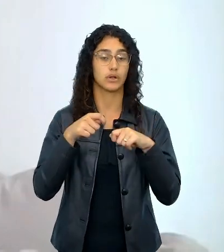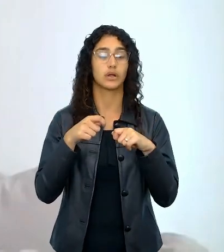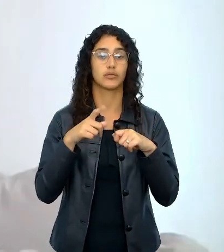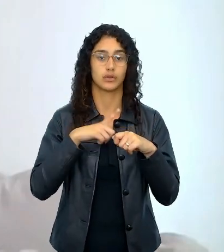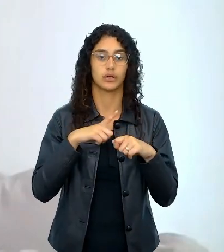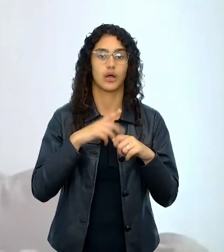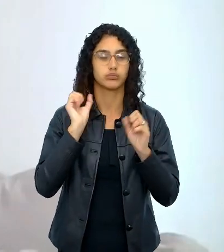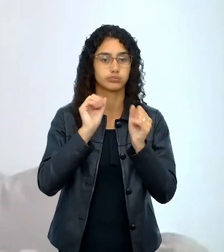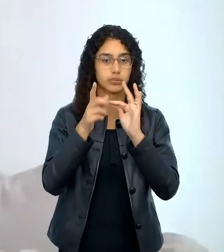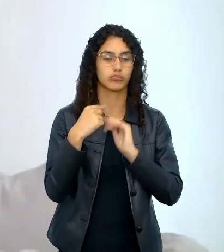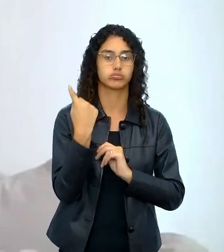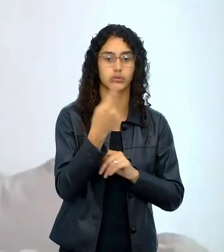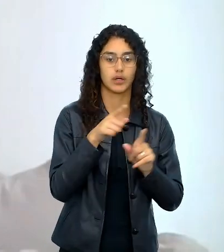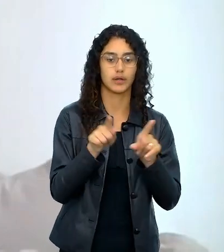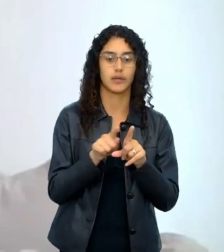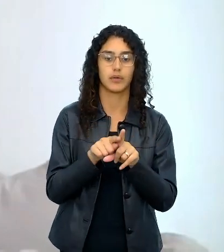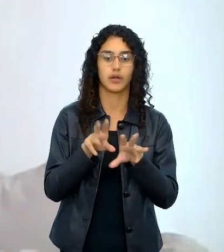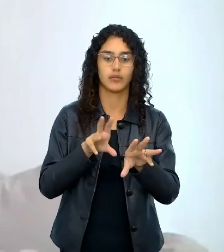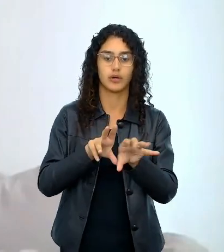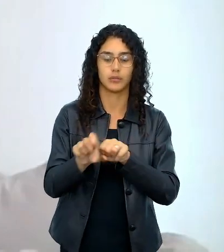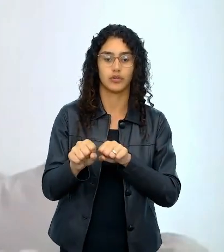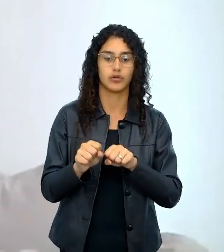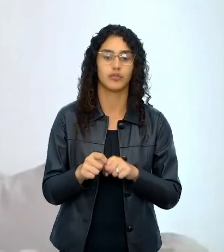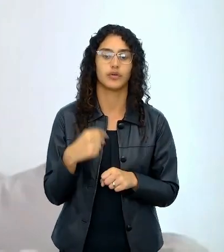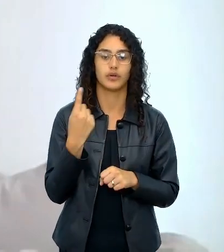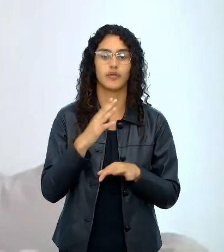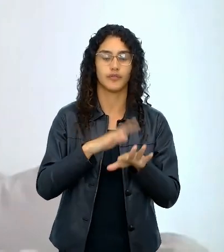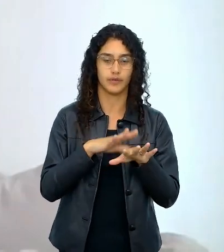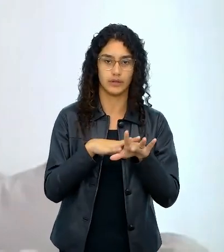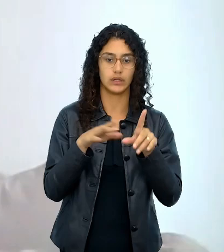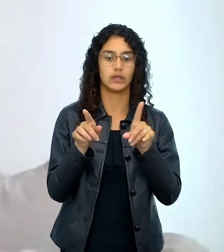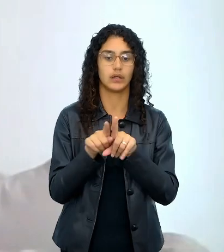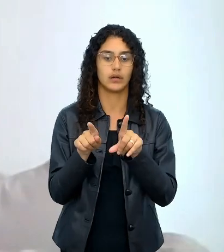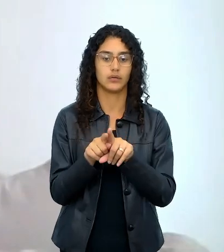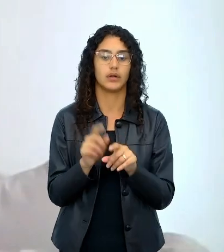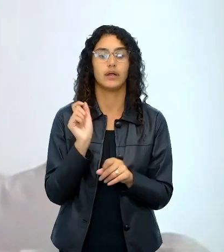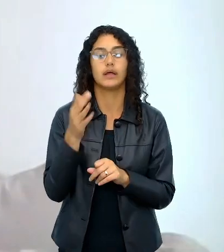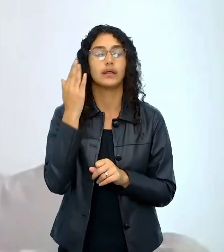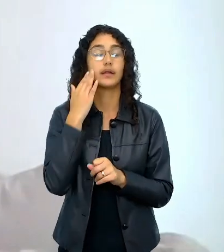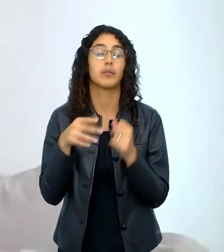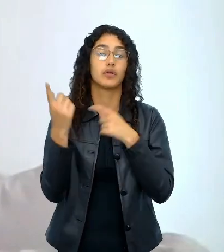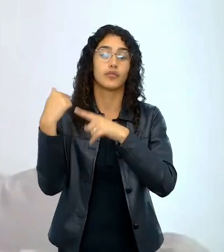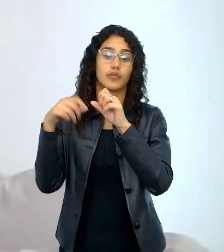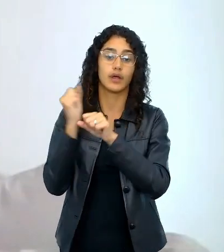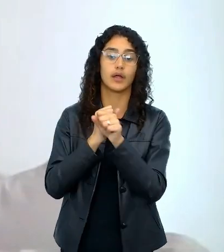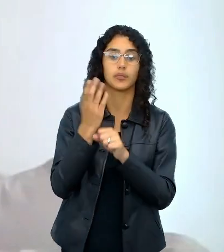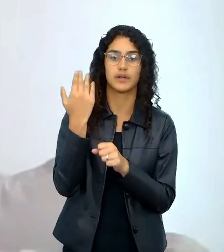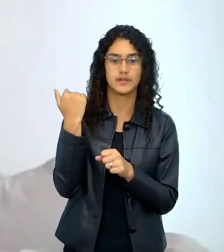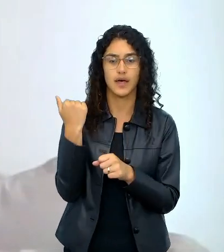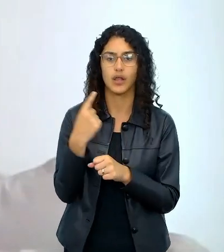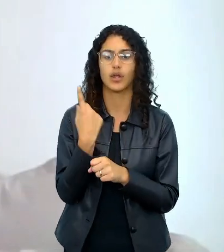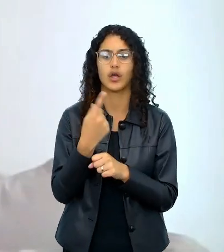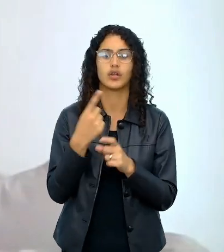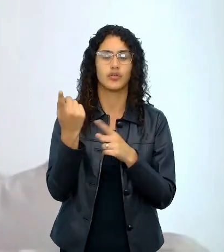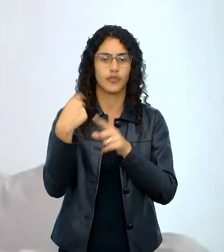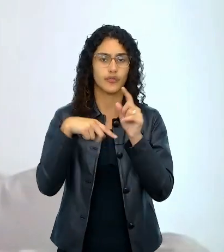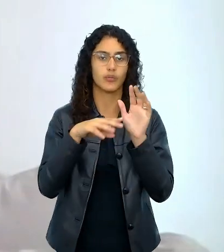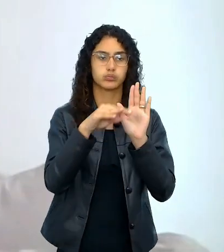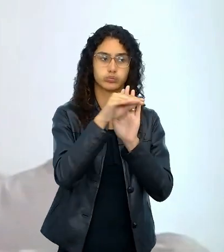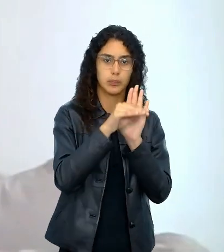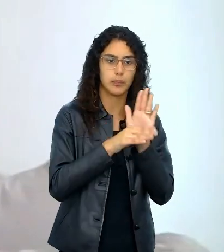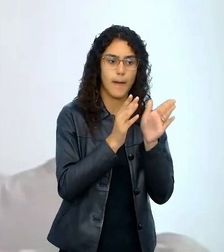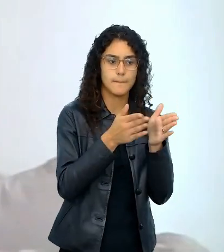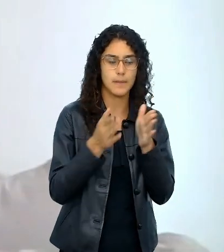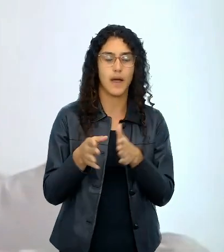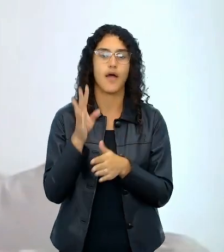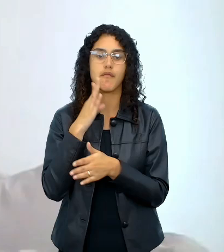né, ação nossa aqui da equipe formativa. A gente vai discutir, quem sabe desenvolver. O ano passado a gente desenvolveu um tutorial, a gente